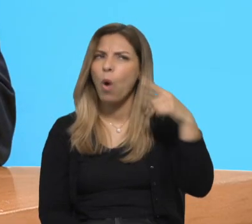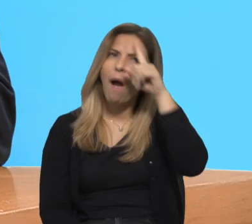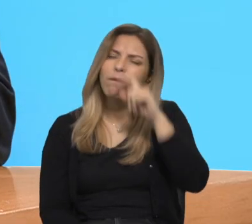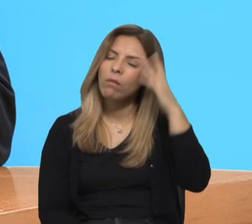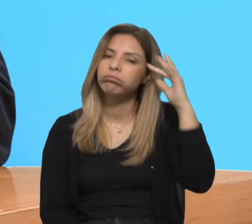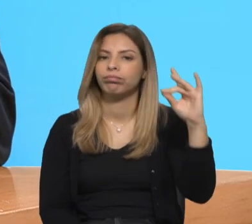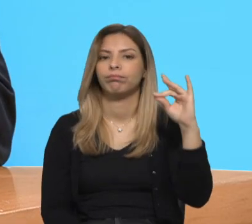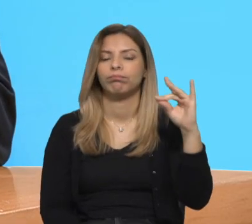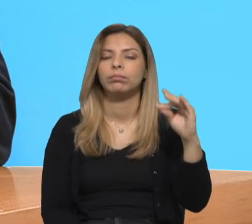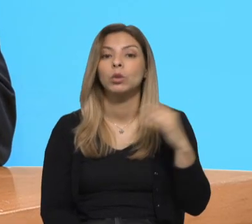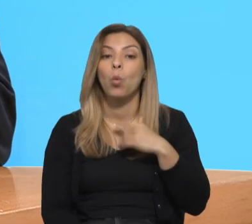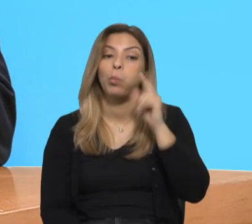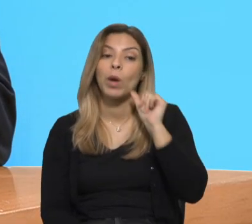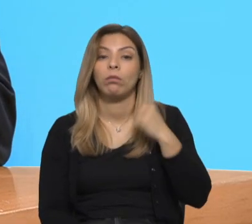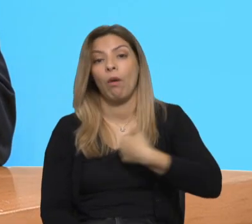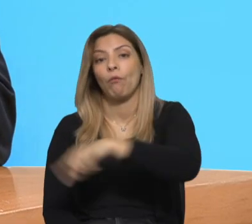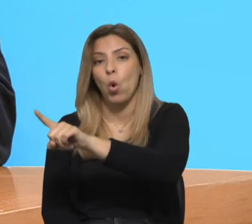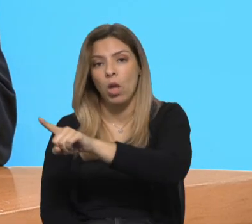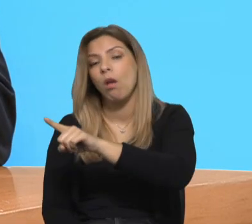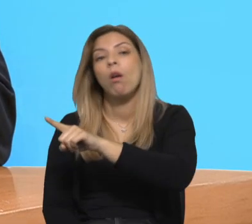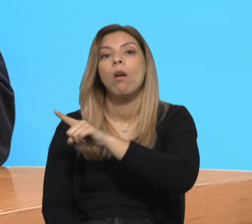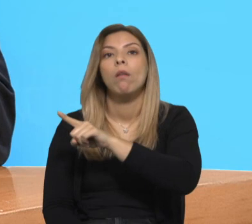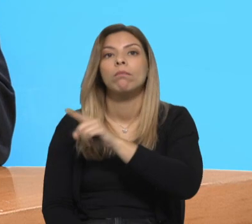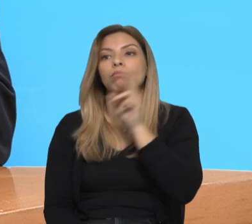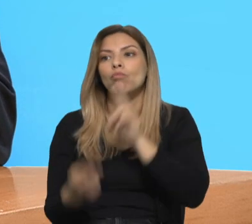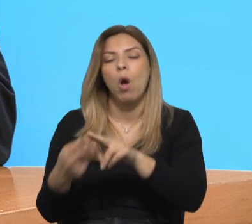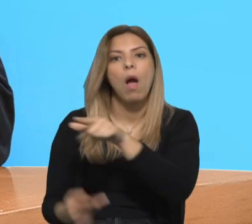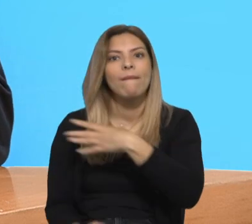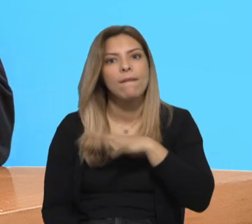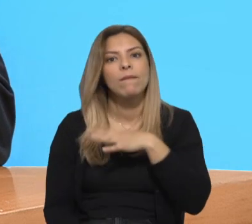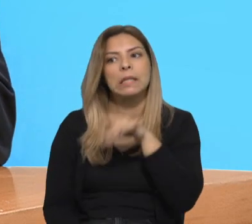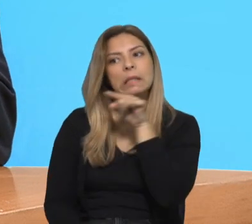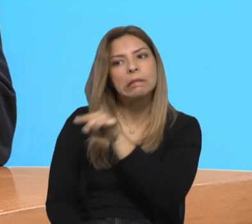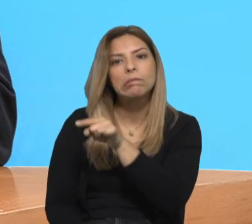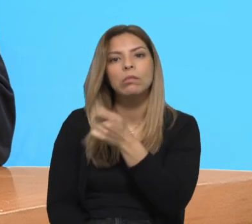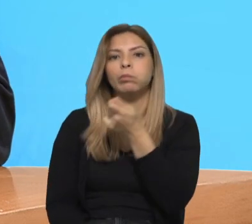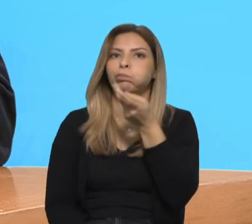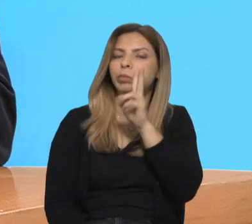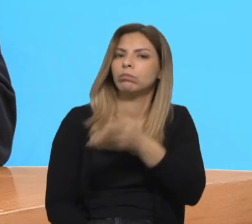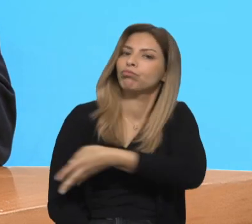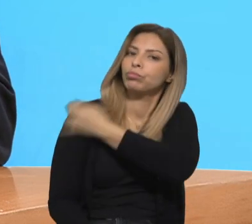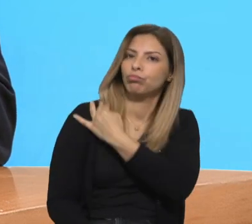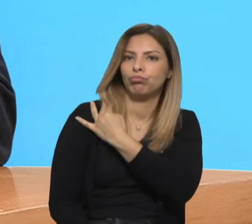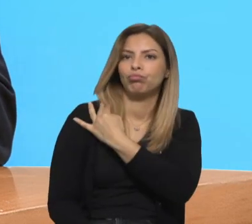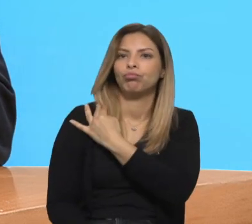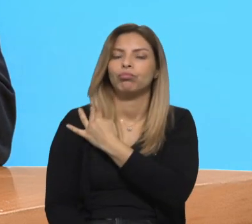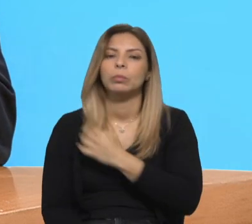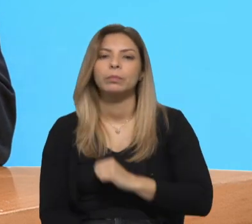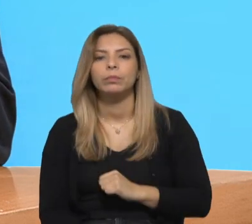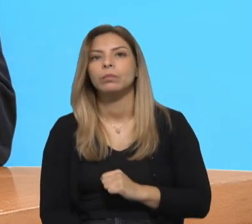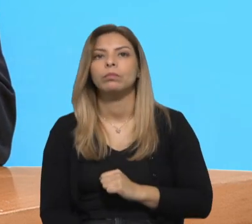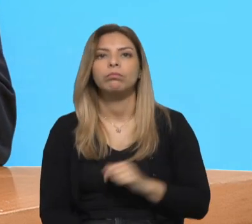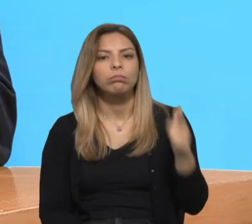pai quis ir a um encontro com esse general sem medo. E disse-me